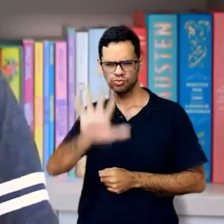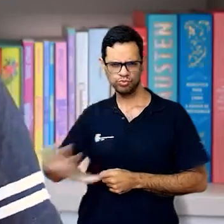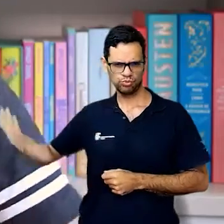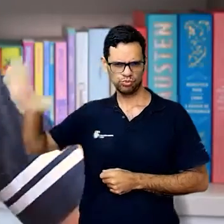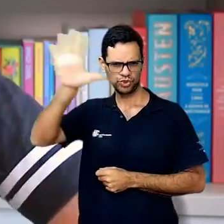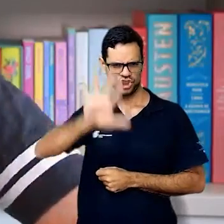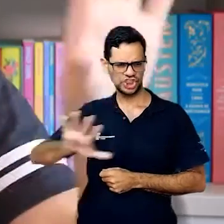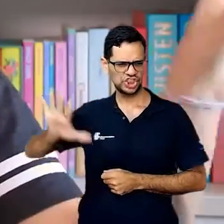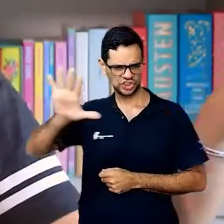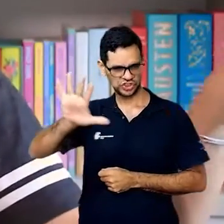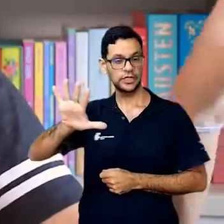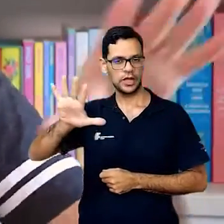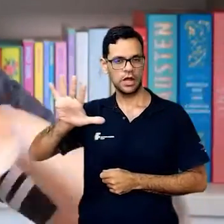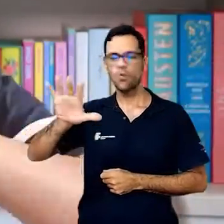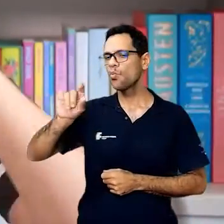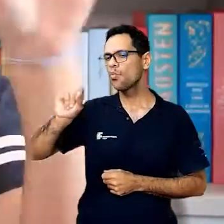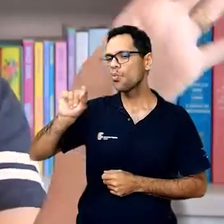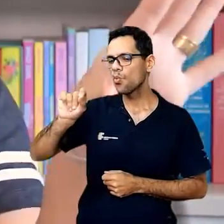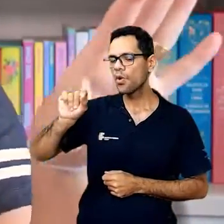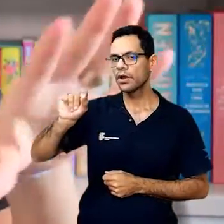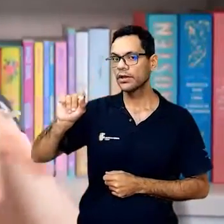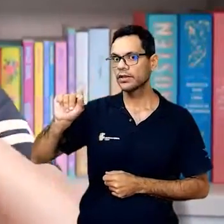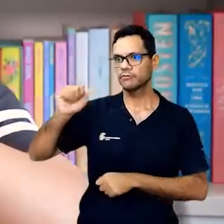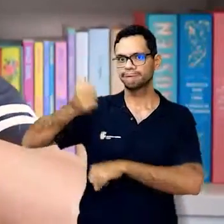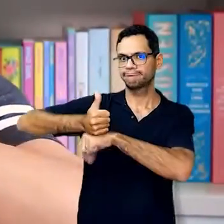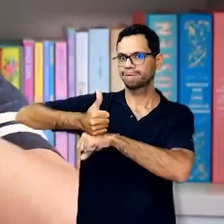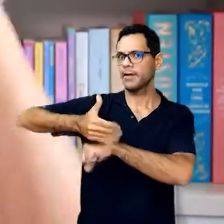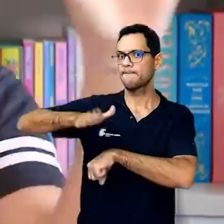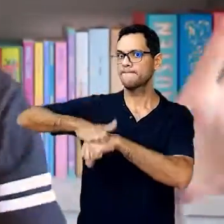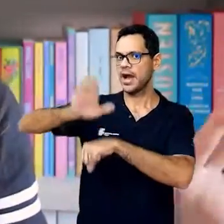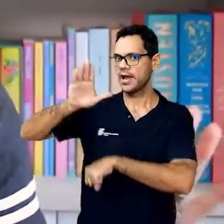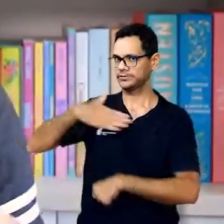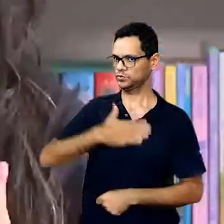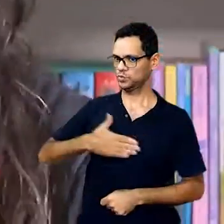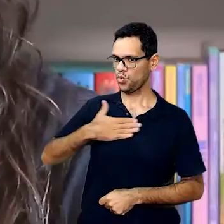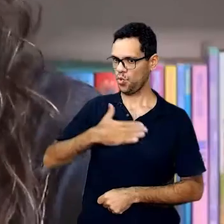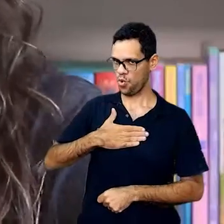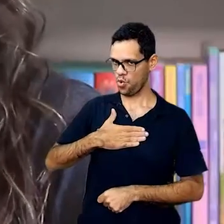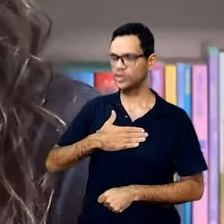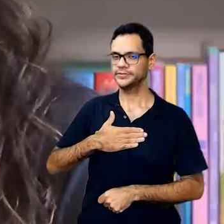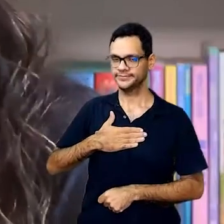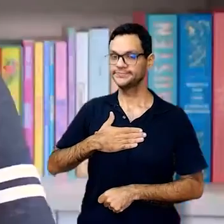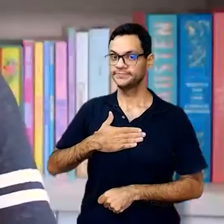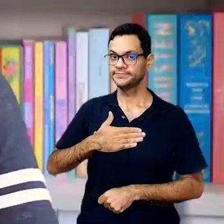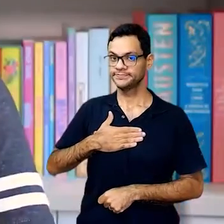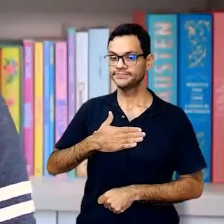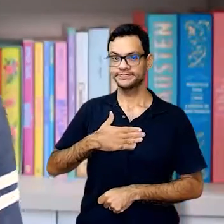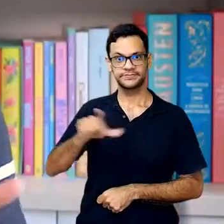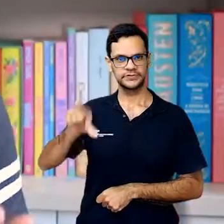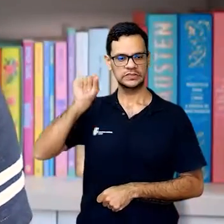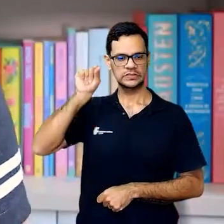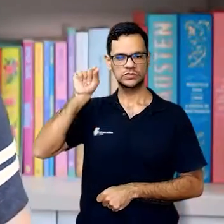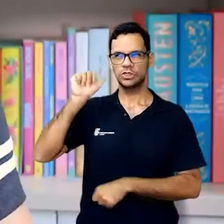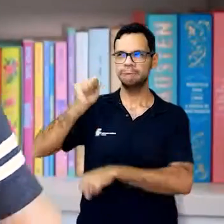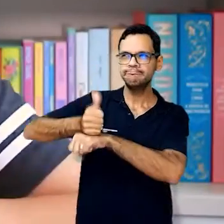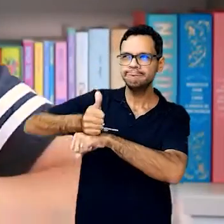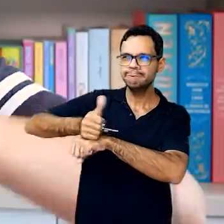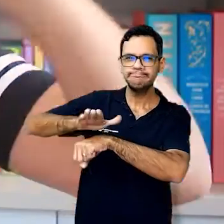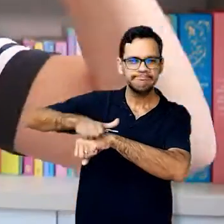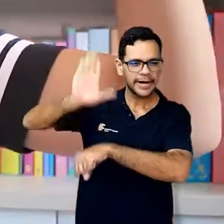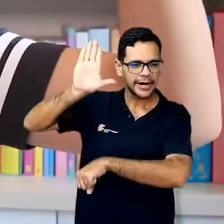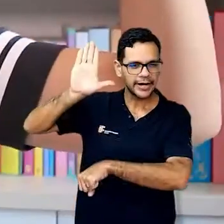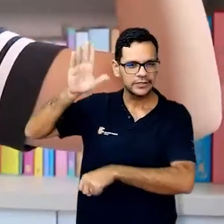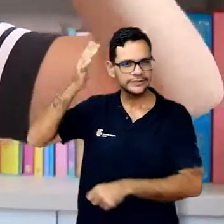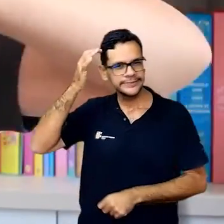assim, tipo, clássico geral, né, de todos os tempos e o favoritão, assim, o que é super difícil, né, gente? Confesso pra vocês que, assim, escolher